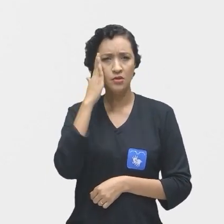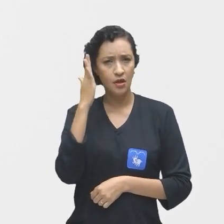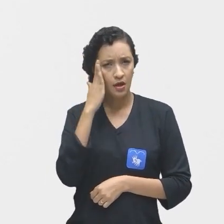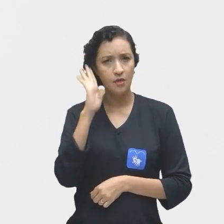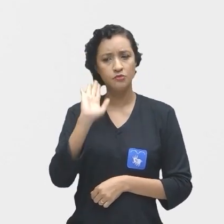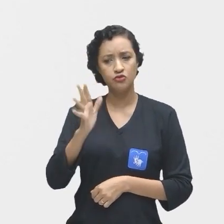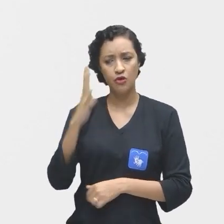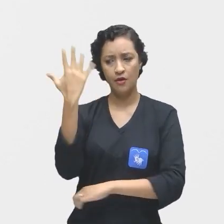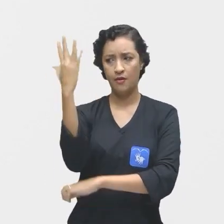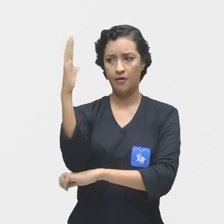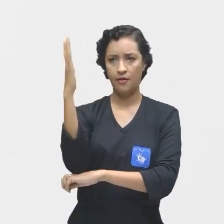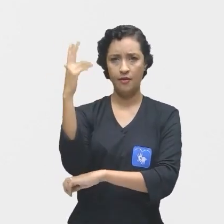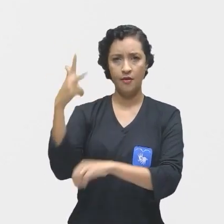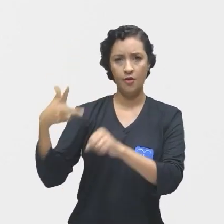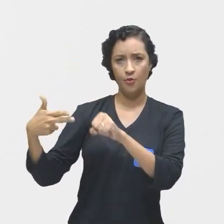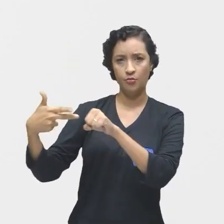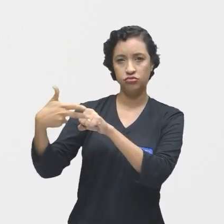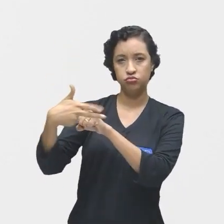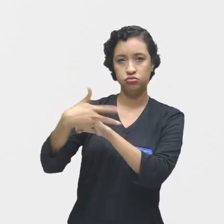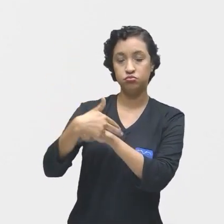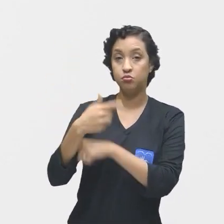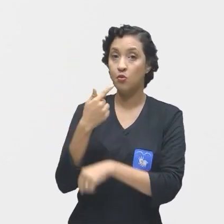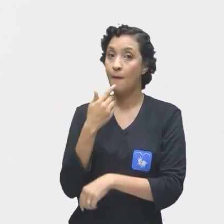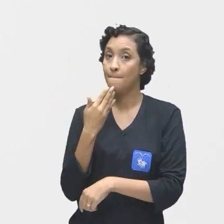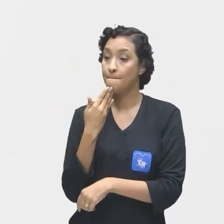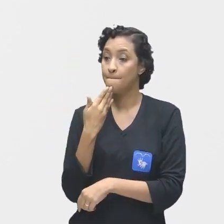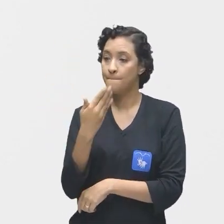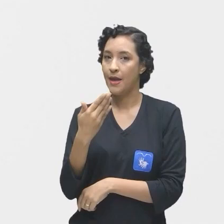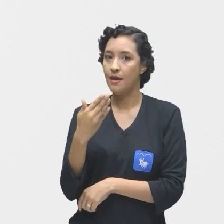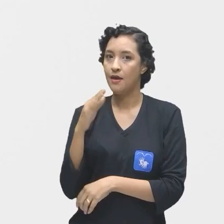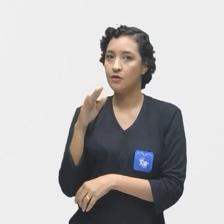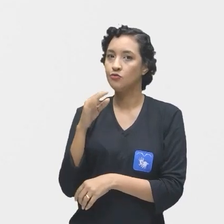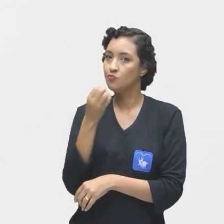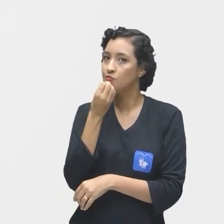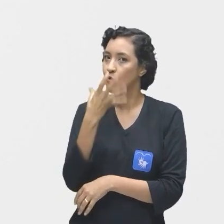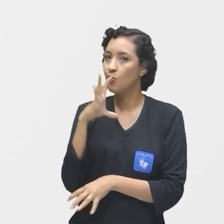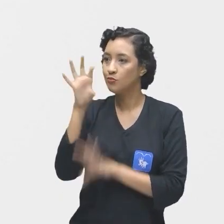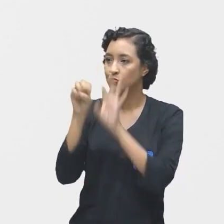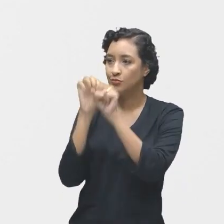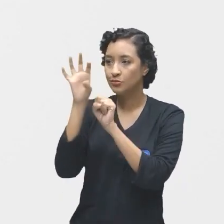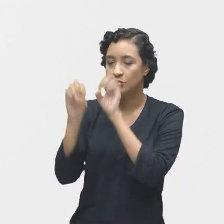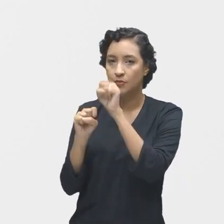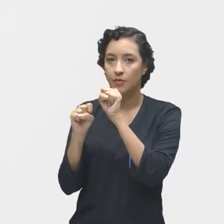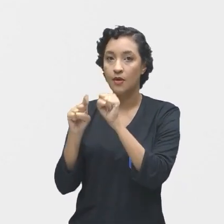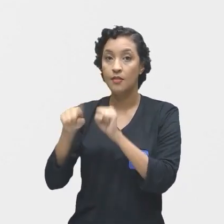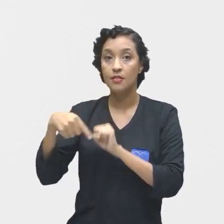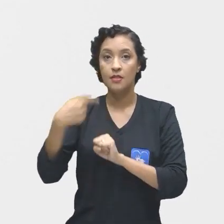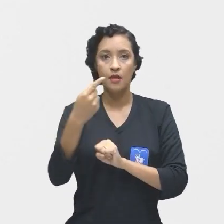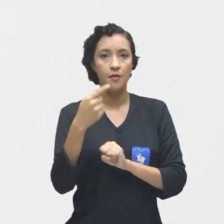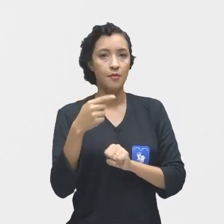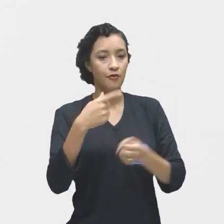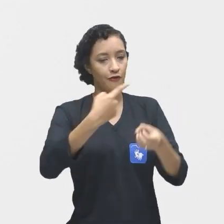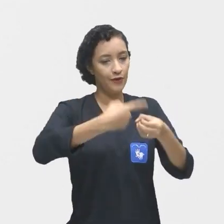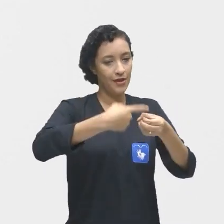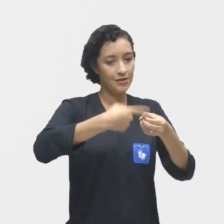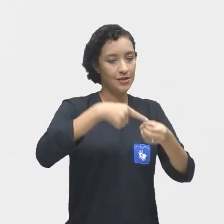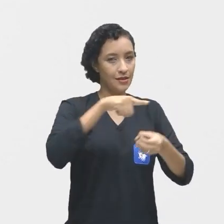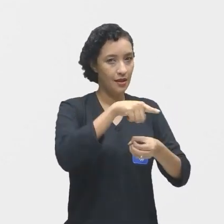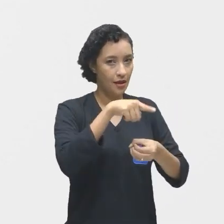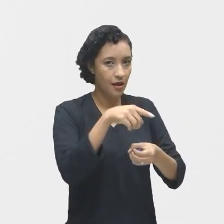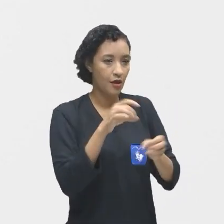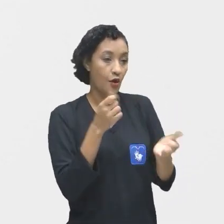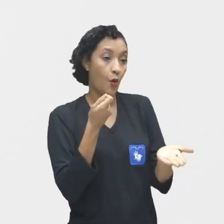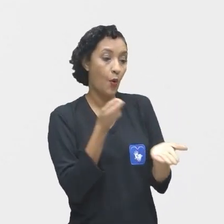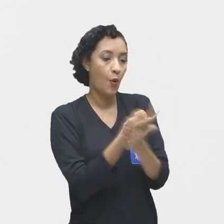colheita de cupuaçu. Por isso, foi até a cidade comprar mais caixas para transportar seu